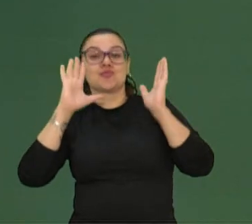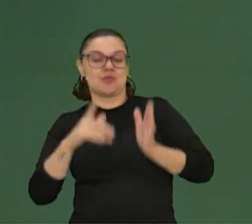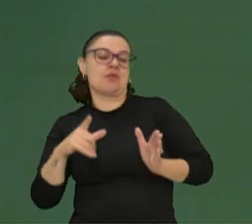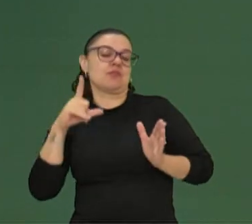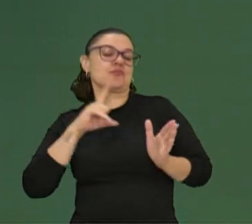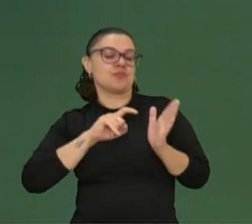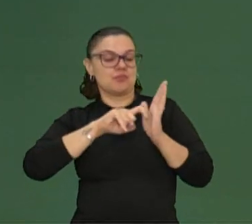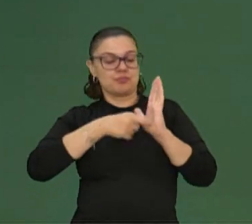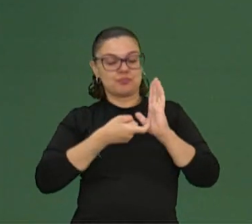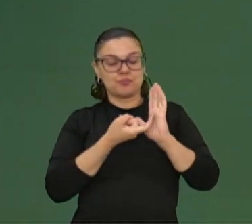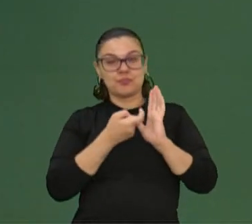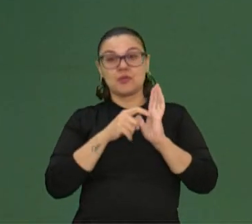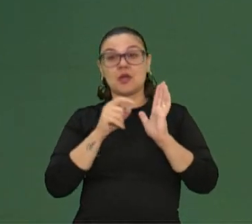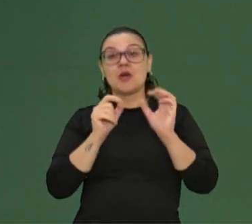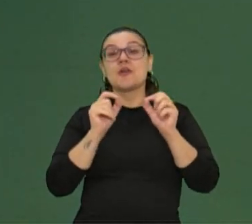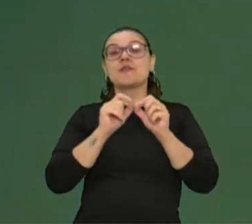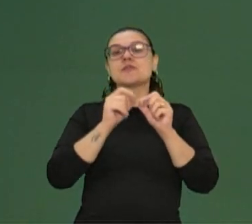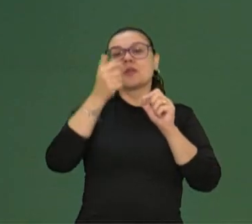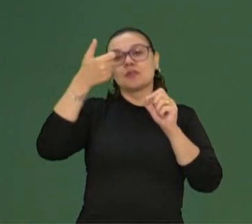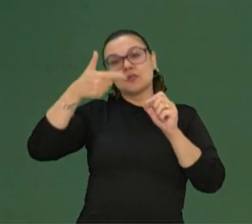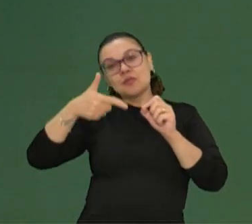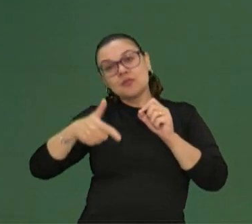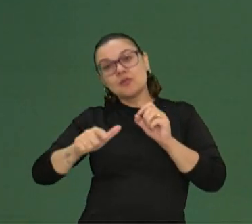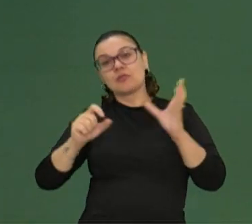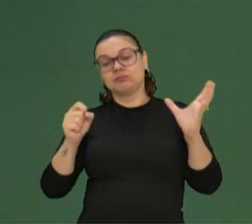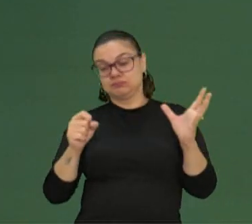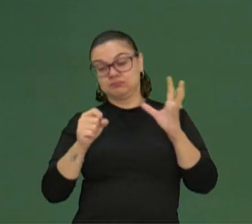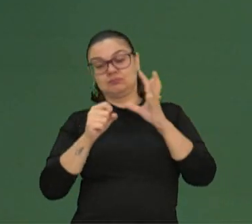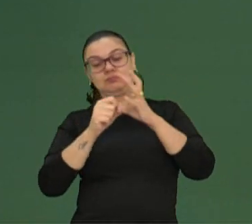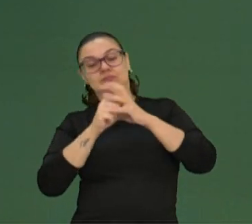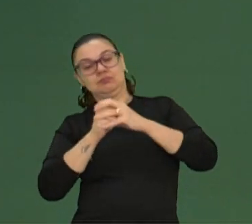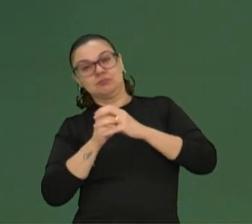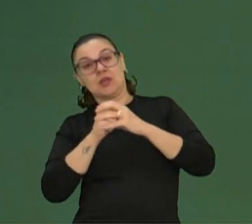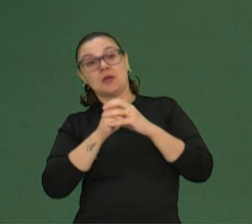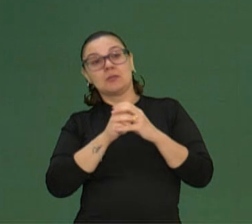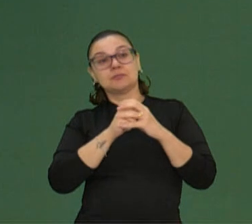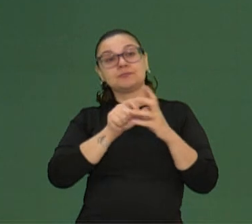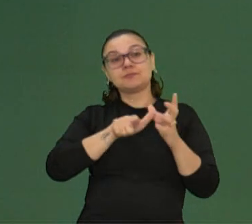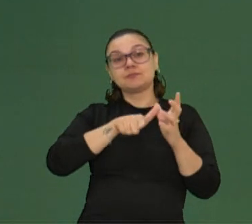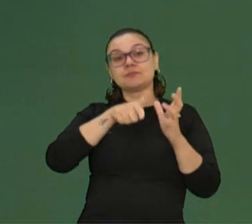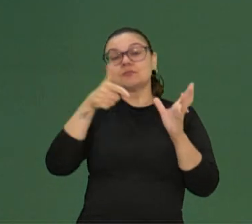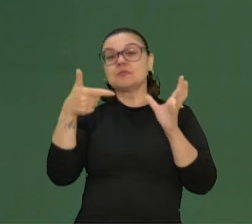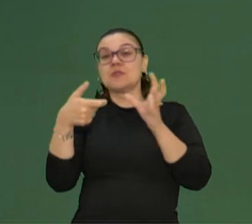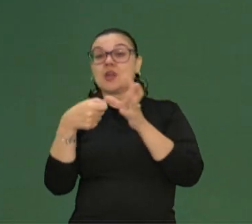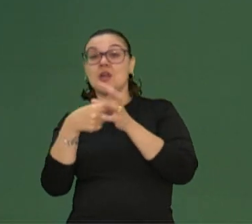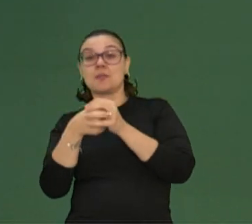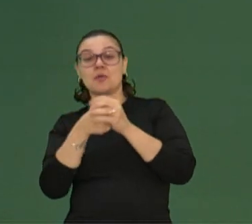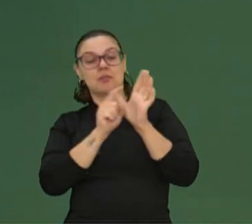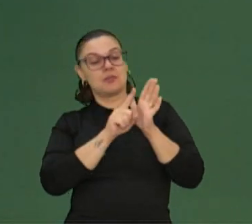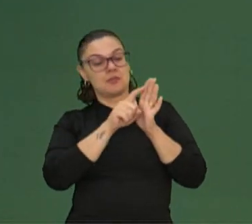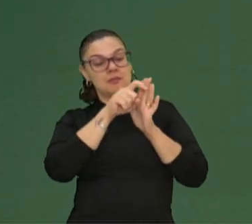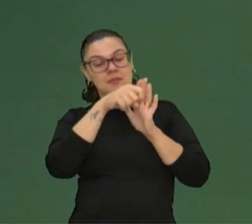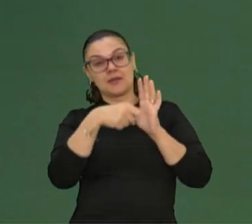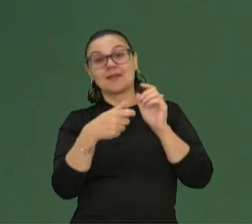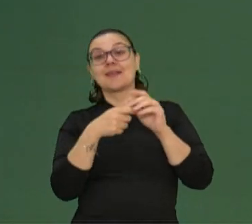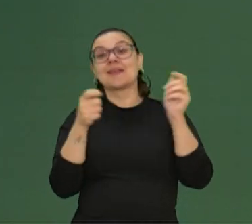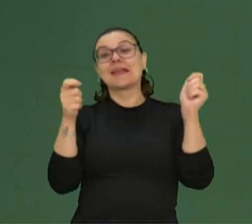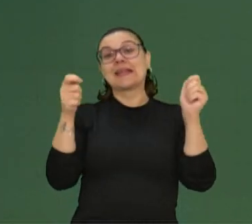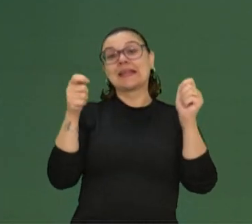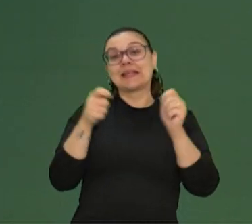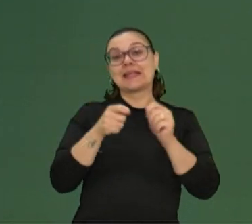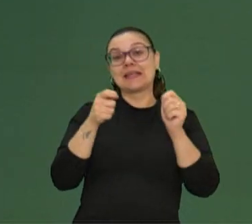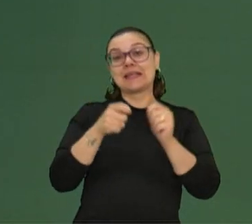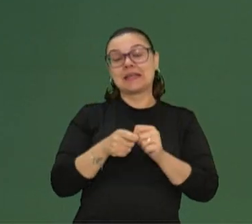tinham mitocôndrias acabaram fazendo novamente esse processo, só que agora englobando uma bactéria capaz de